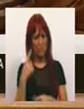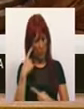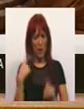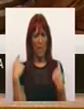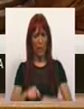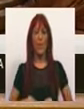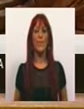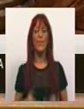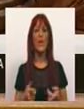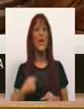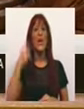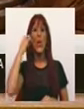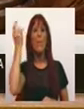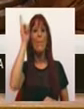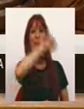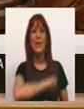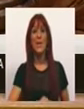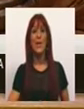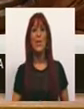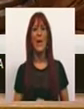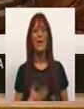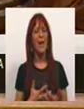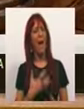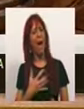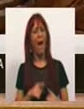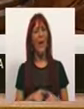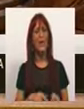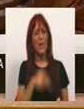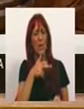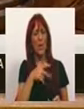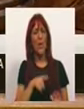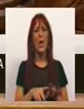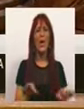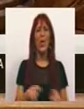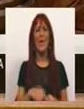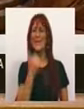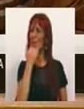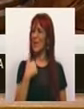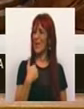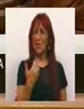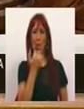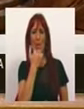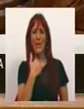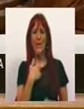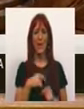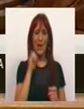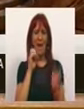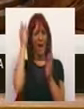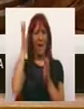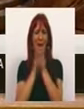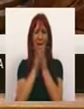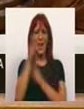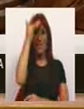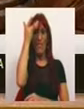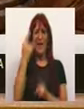e não pensa em que subimos este futuro por com prazer o com oportunismo fácil